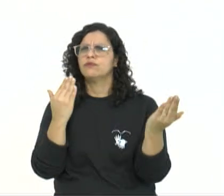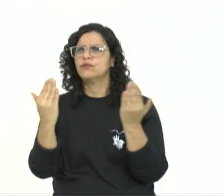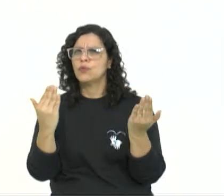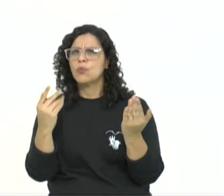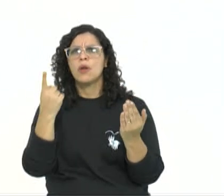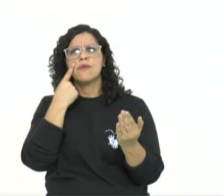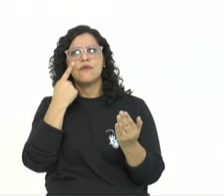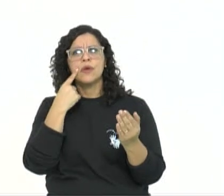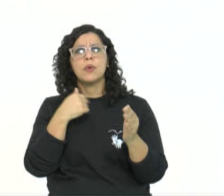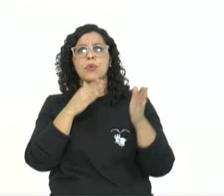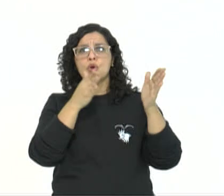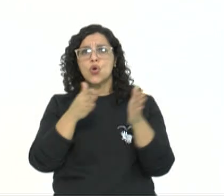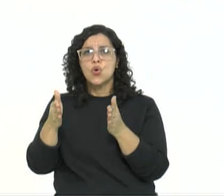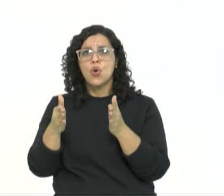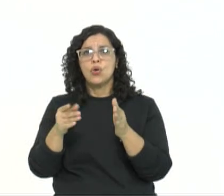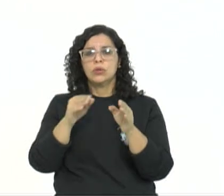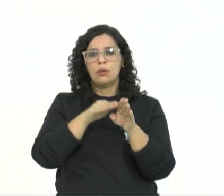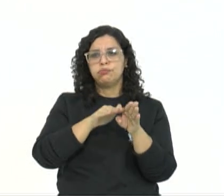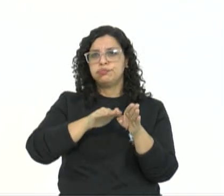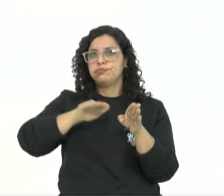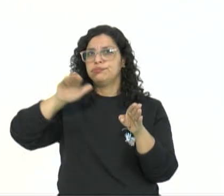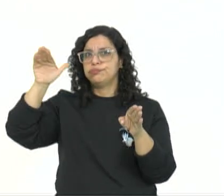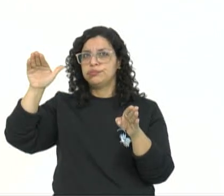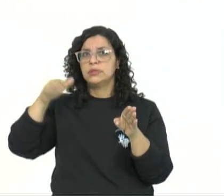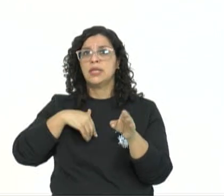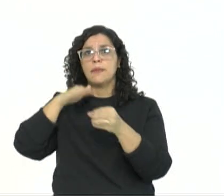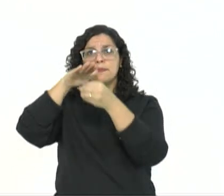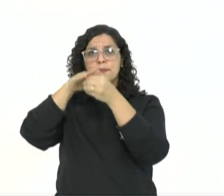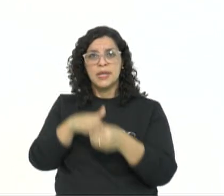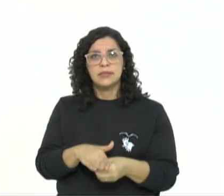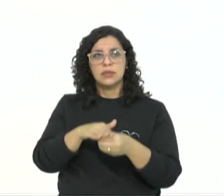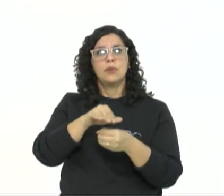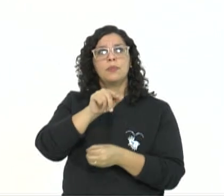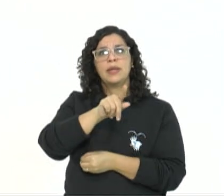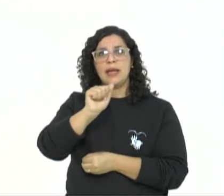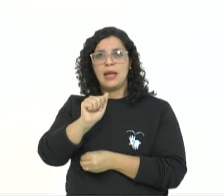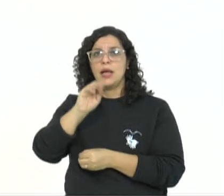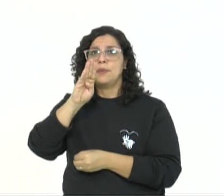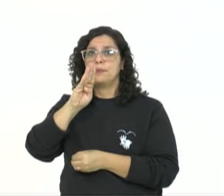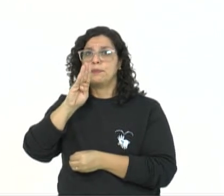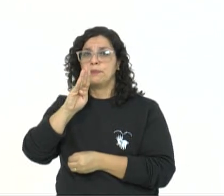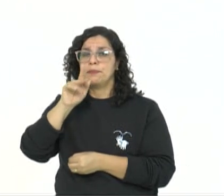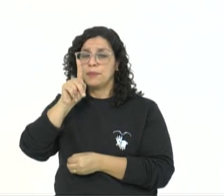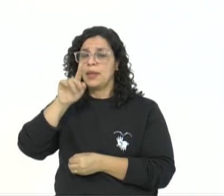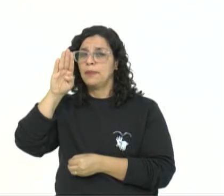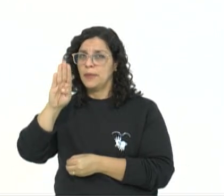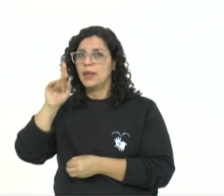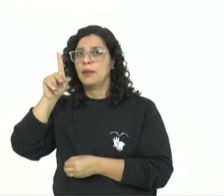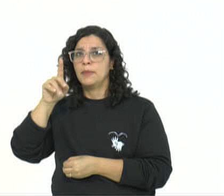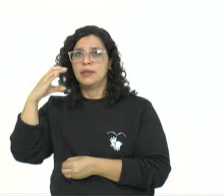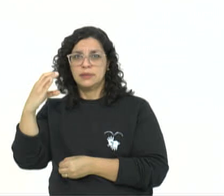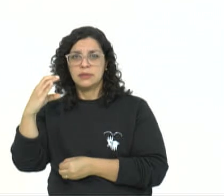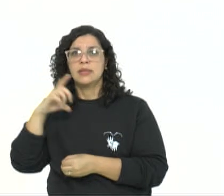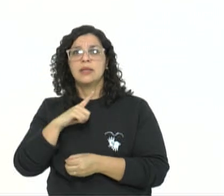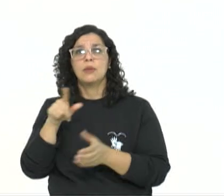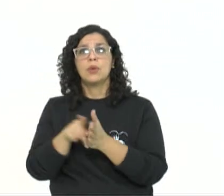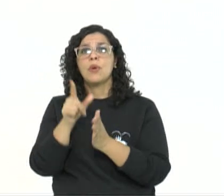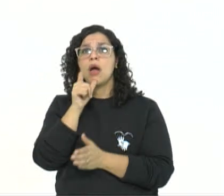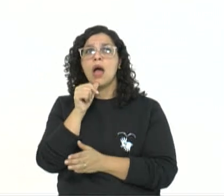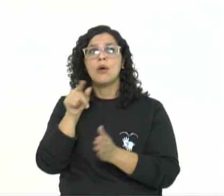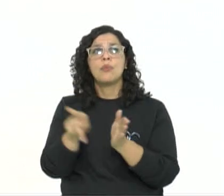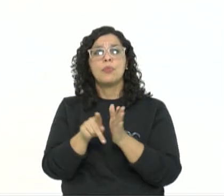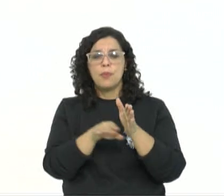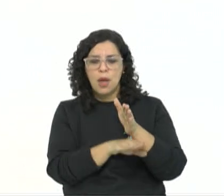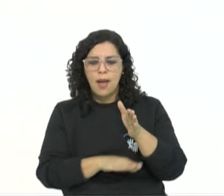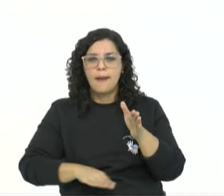e coloque em ordem crescente as pressões PA, PB e PC exercidas pelos líquidos nas paredes